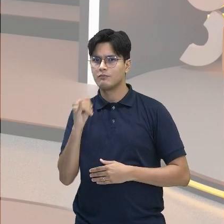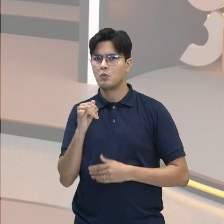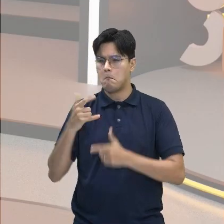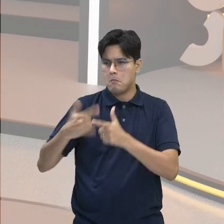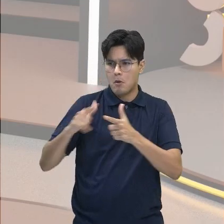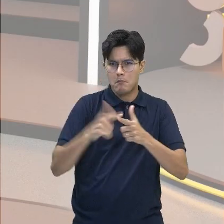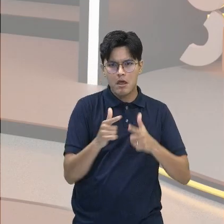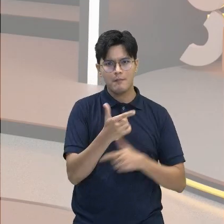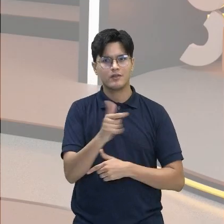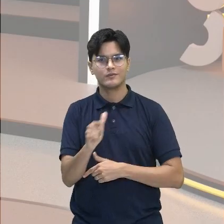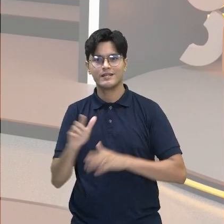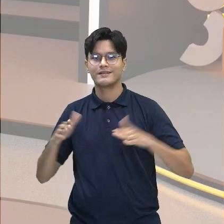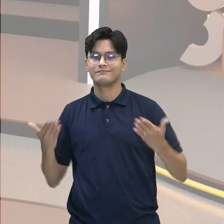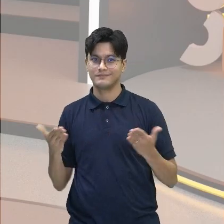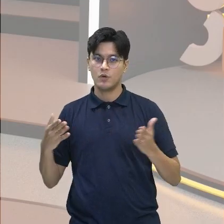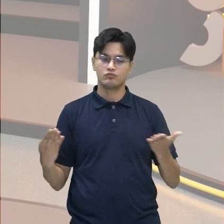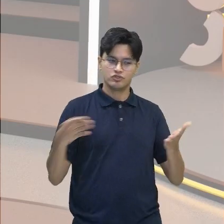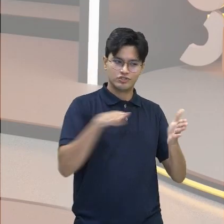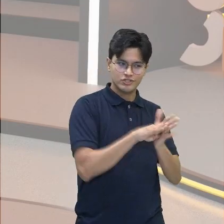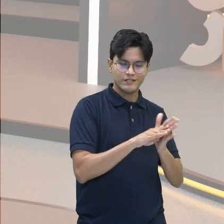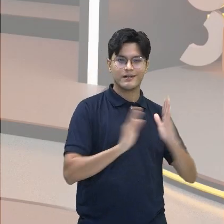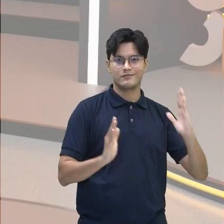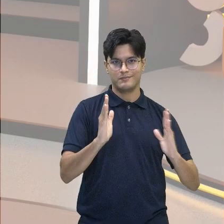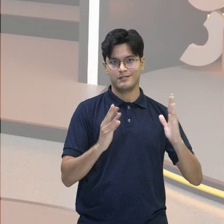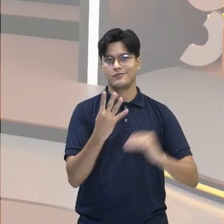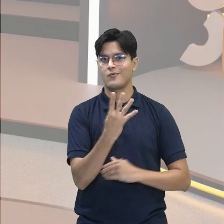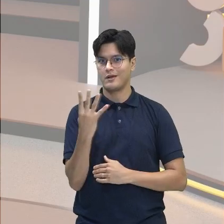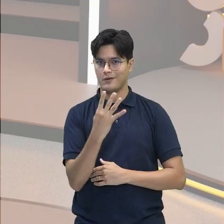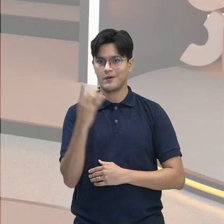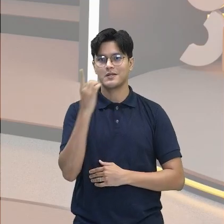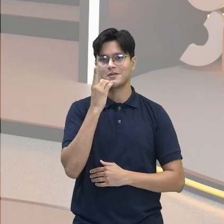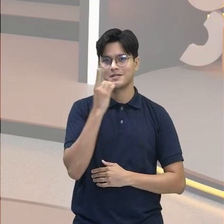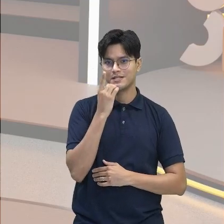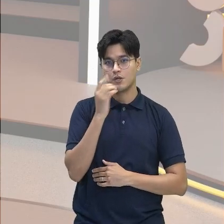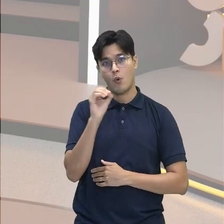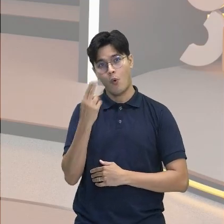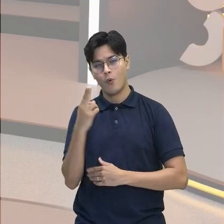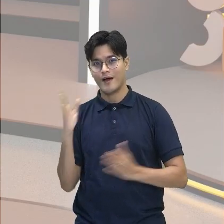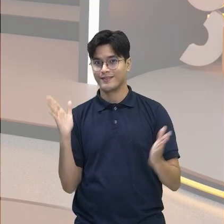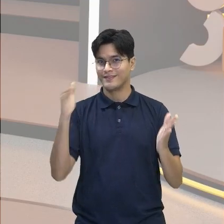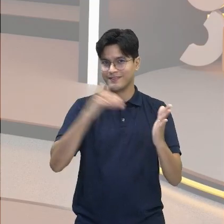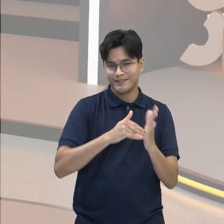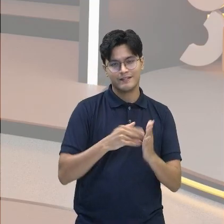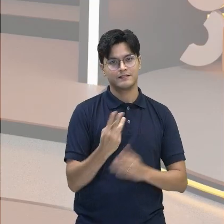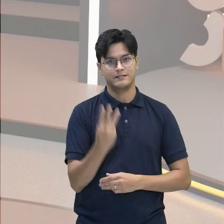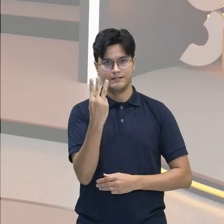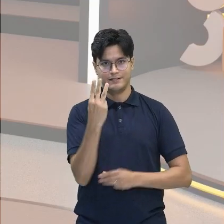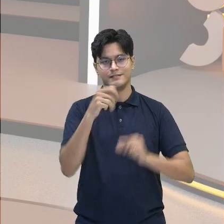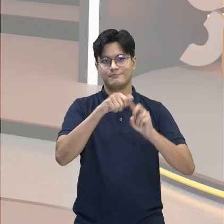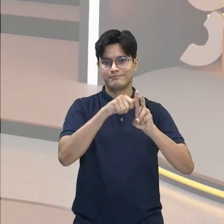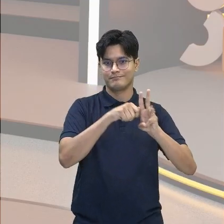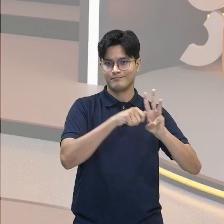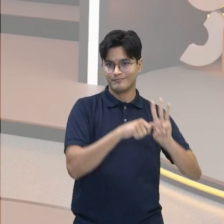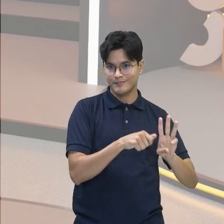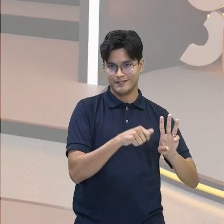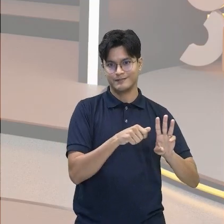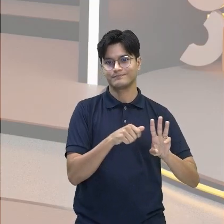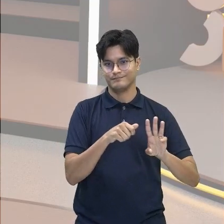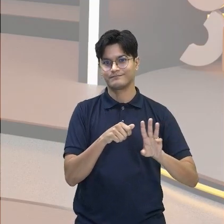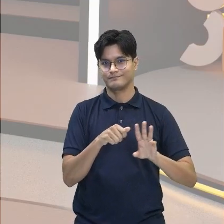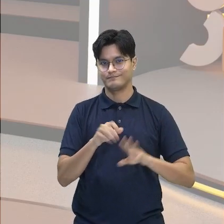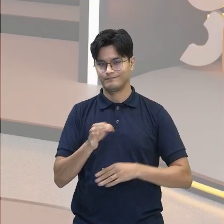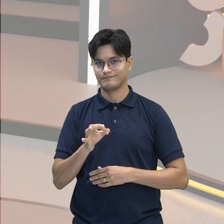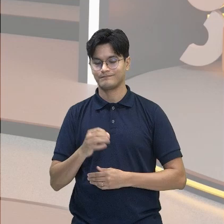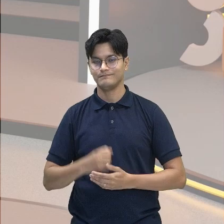complicadas, até 3 meses, né? E correndo o risco de nunca chegarem também ao destino final. Isso acontecia nesse